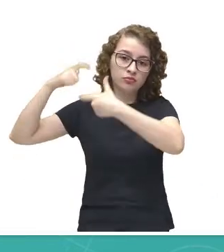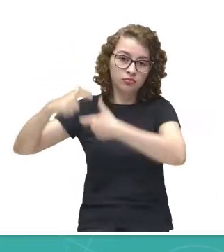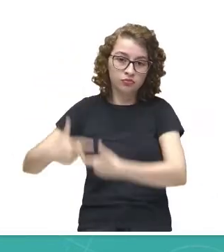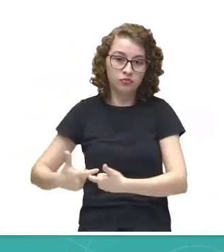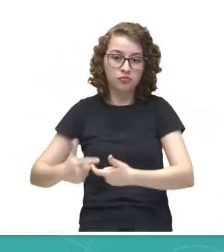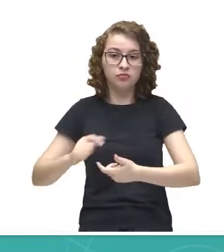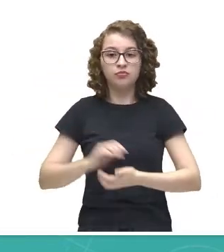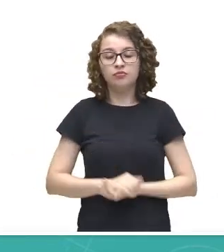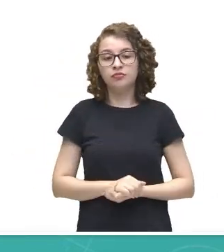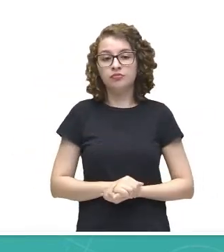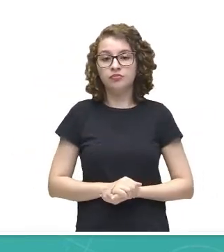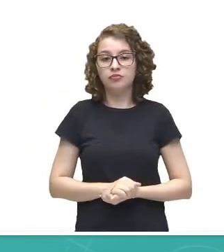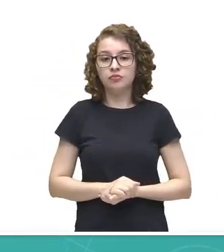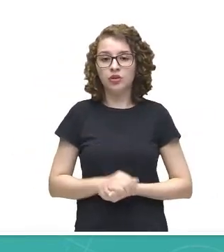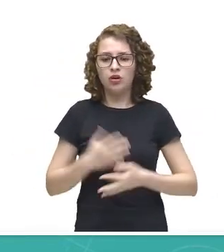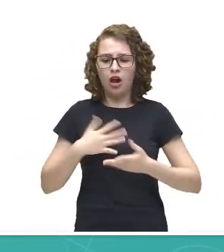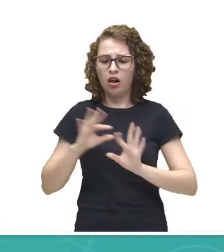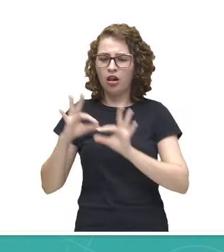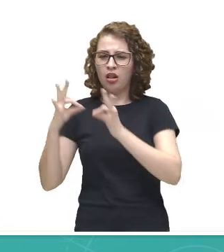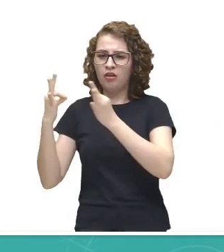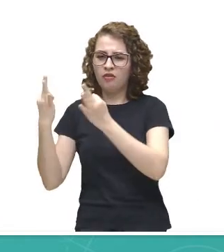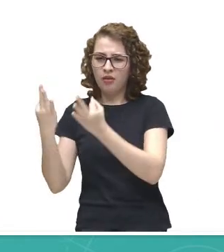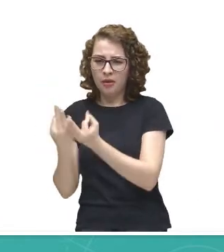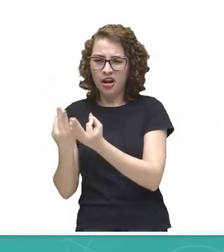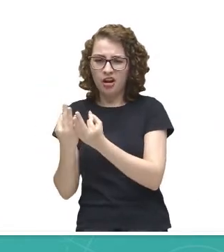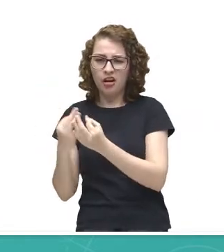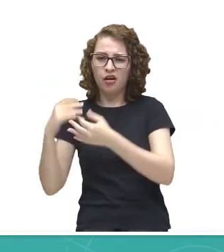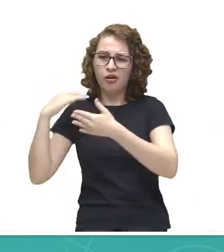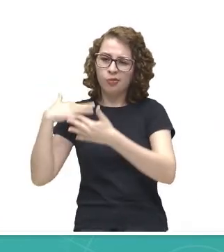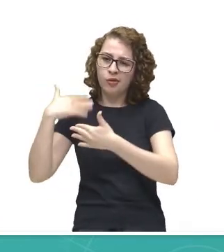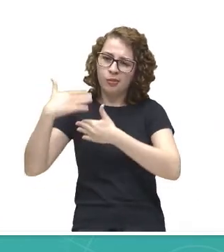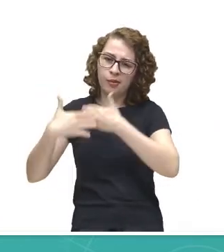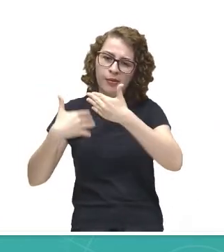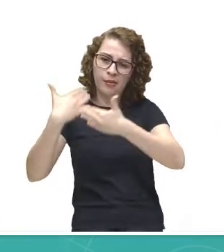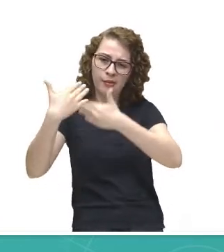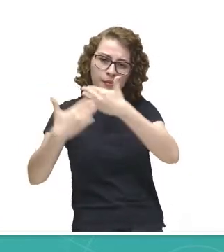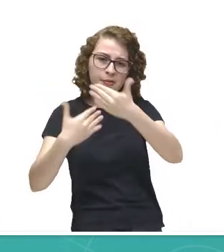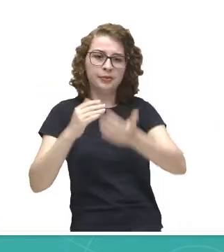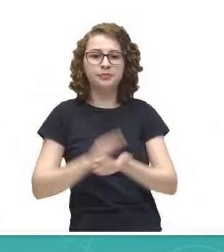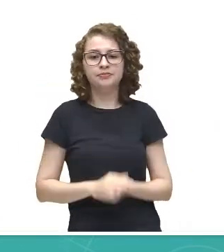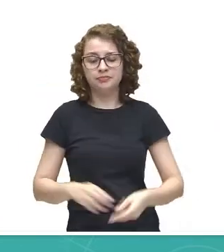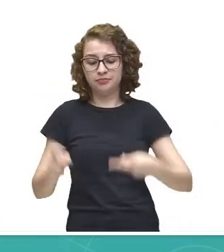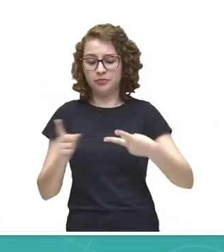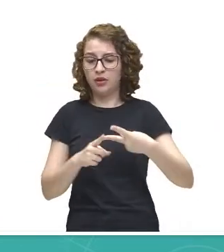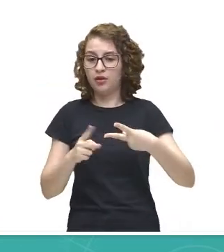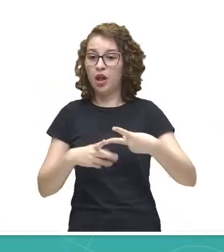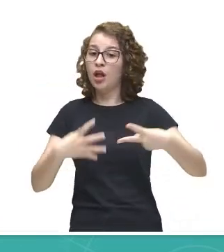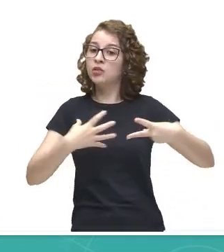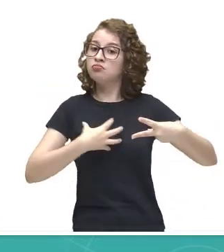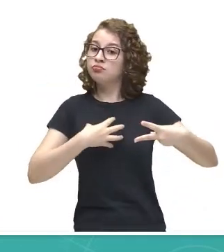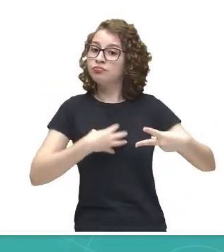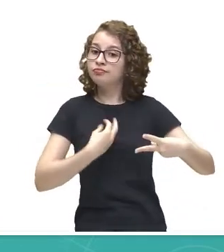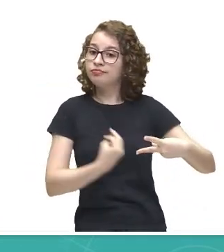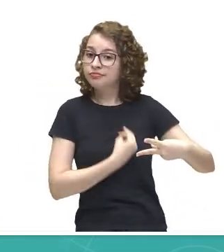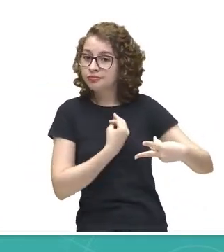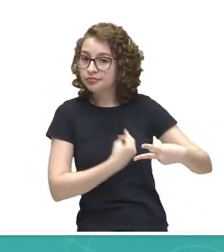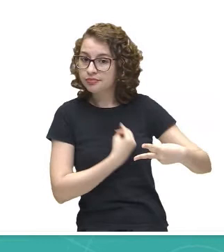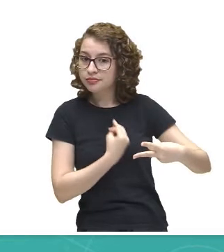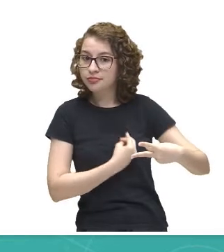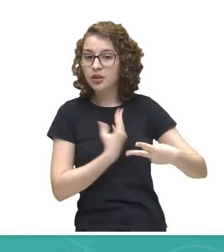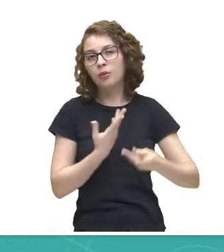seja, aquilo que nós trazemos dos nossos pais, tá certo? O estilo de vida, que está relacionado